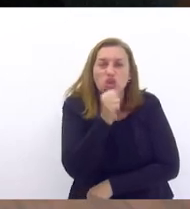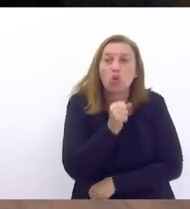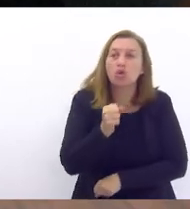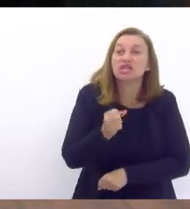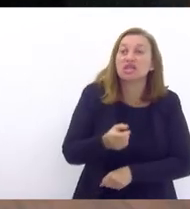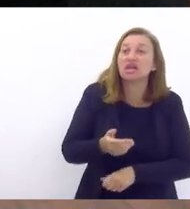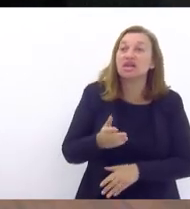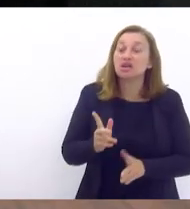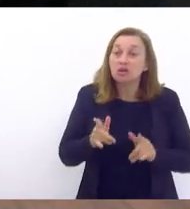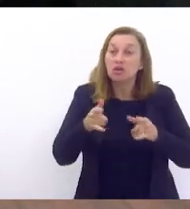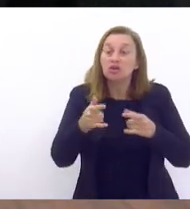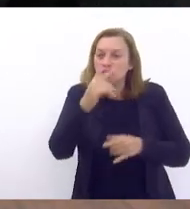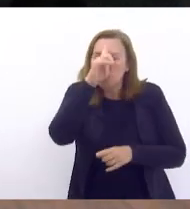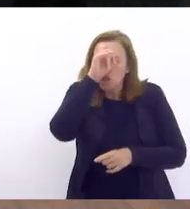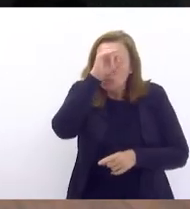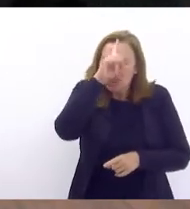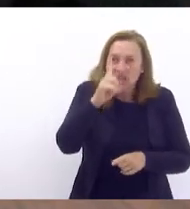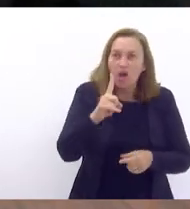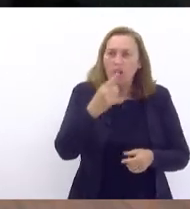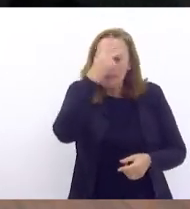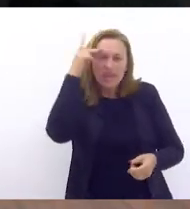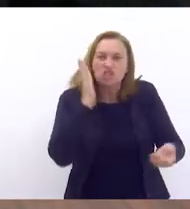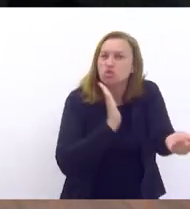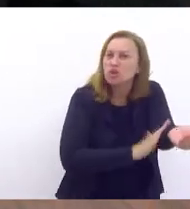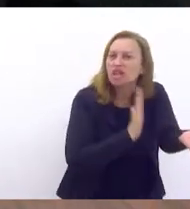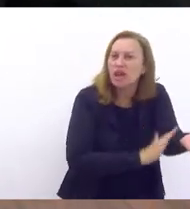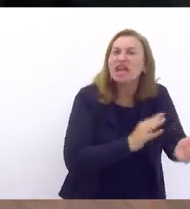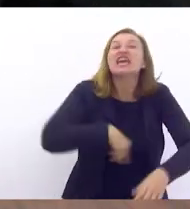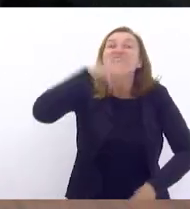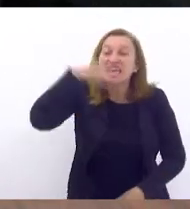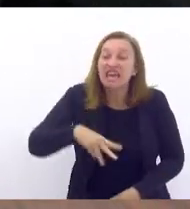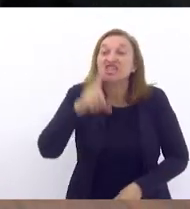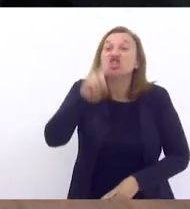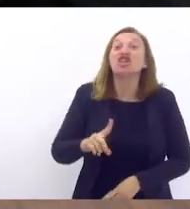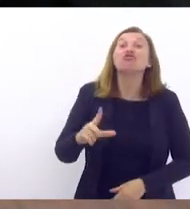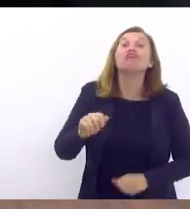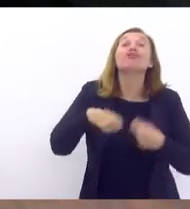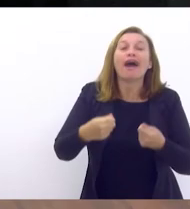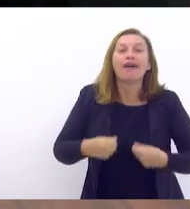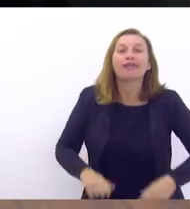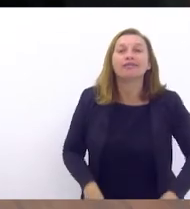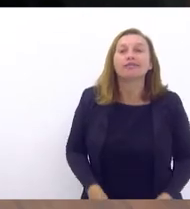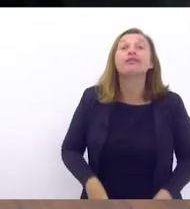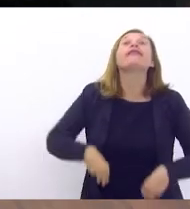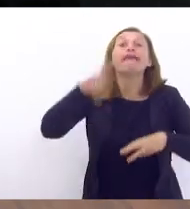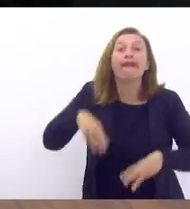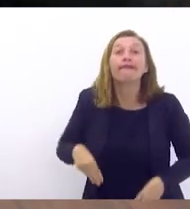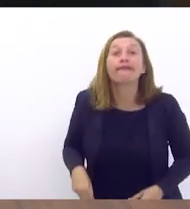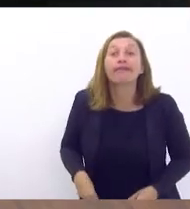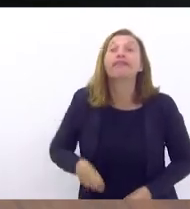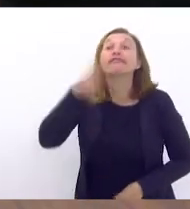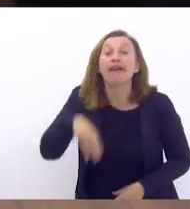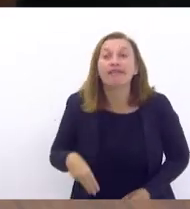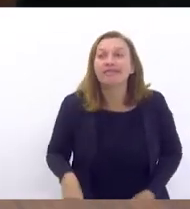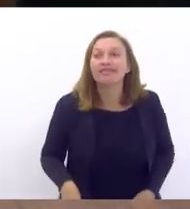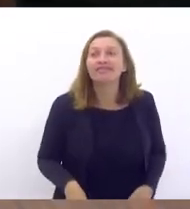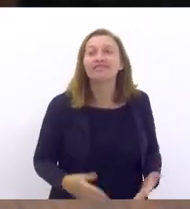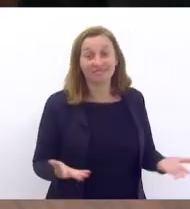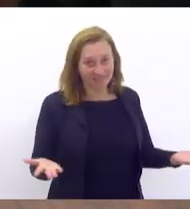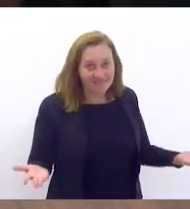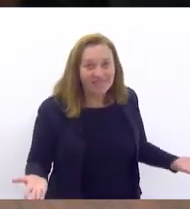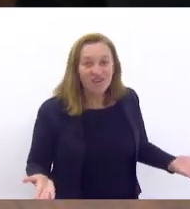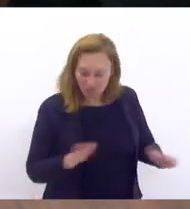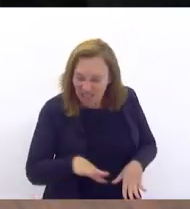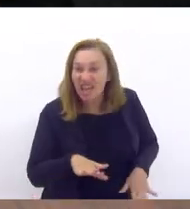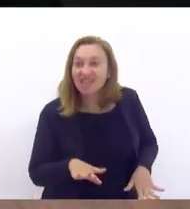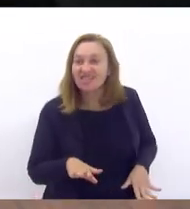terminal, com uma pessoa dependente química? Quem é que me garante isso? Quem me garante? Uma criança de colo. Com a